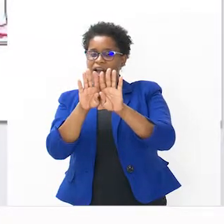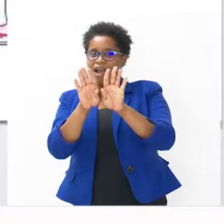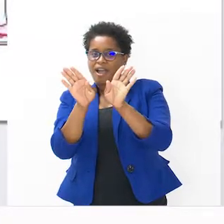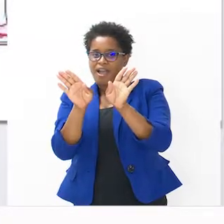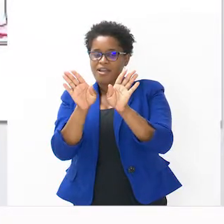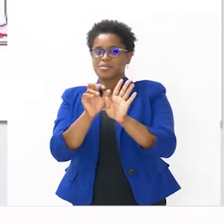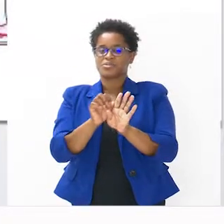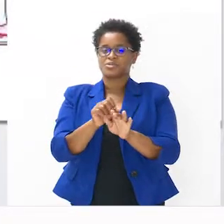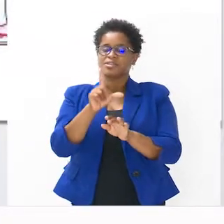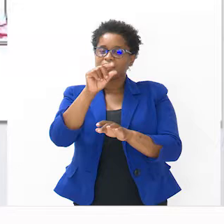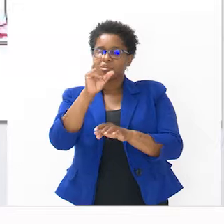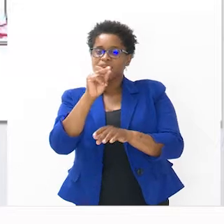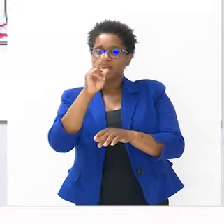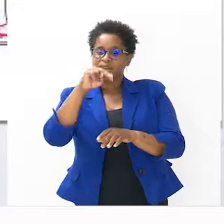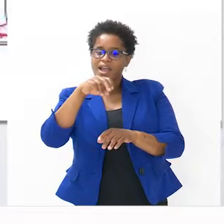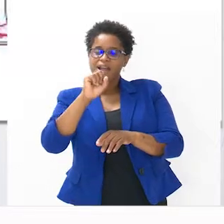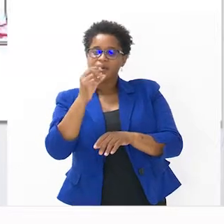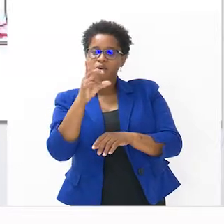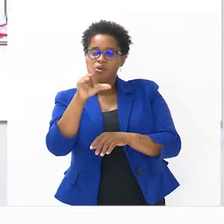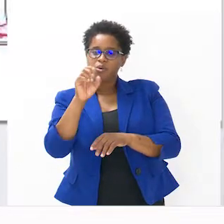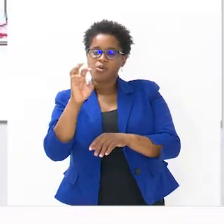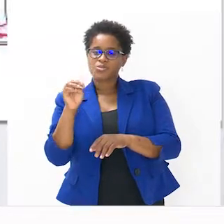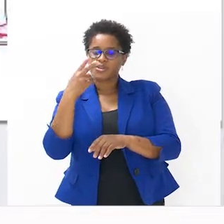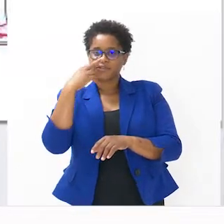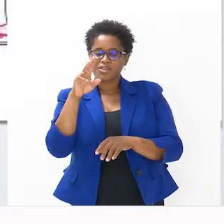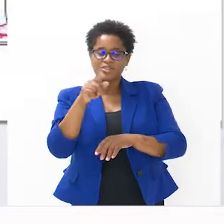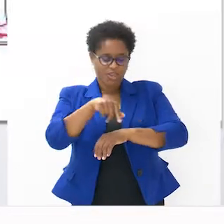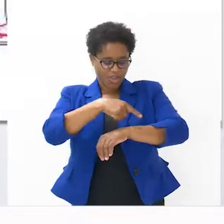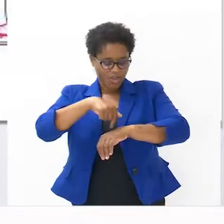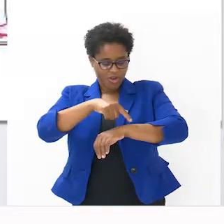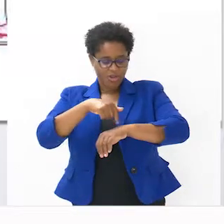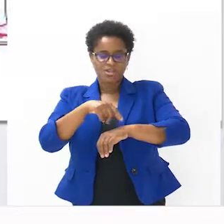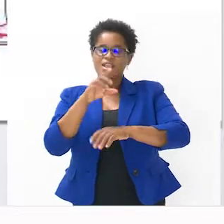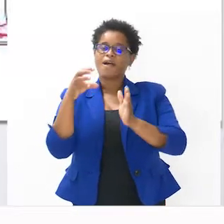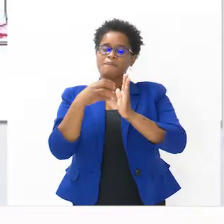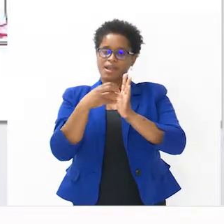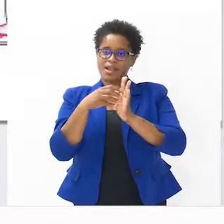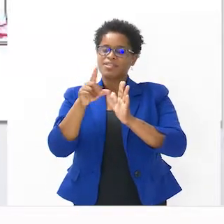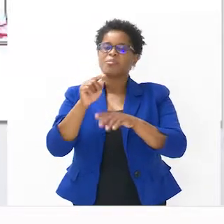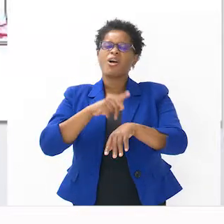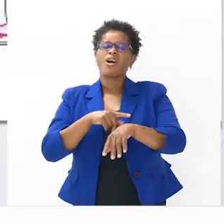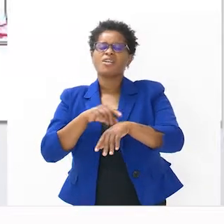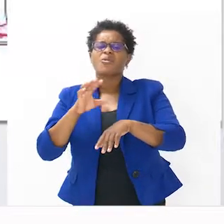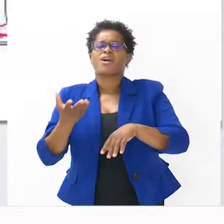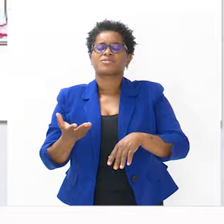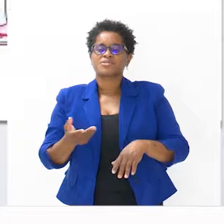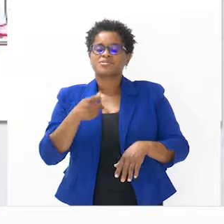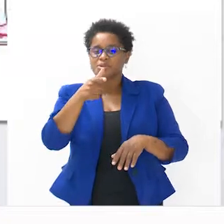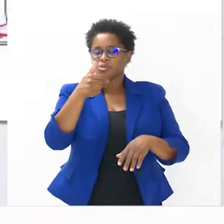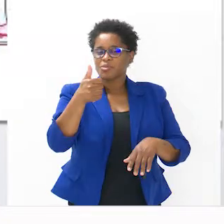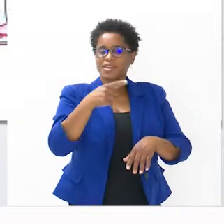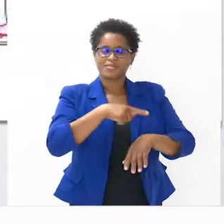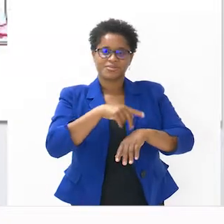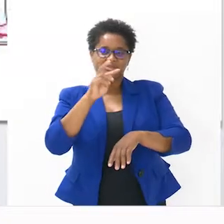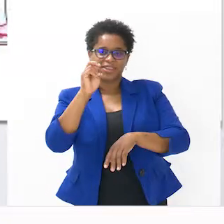são ângulos, não é? Relógio, também está a marcar aqui quantas horas? Muito bem,